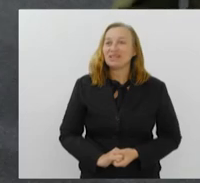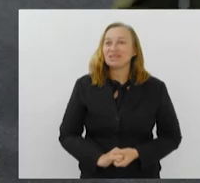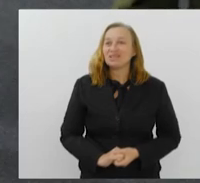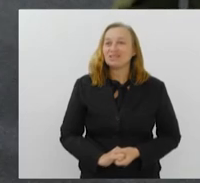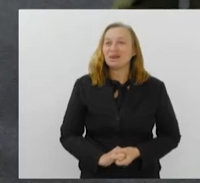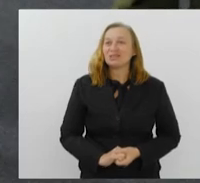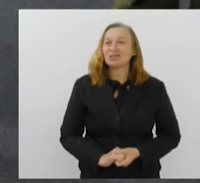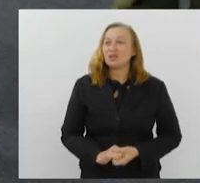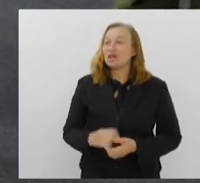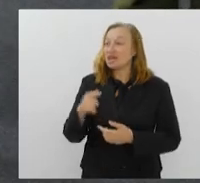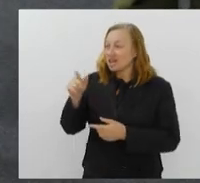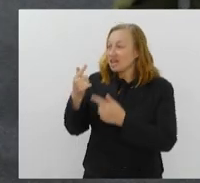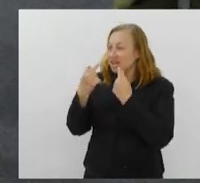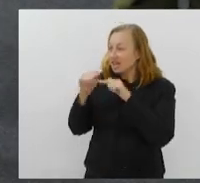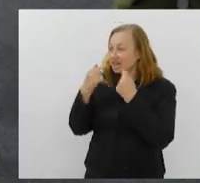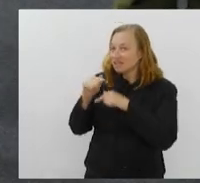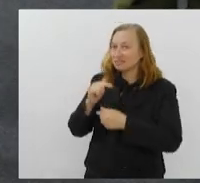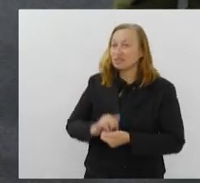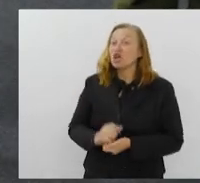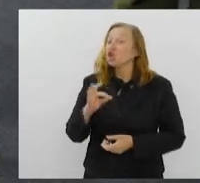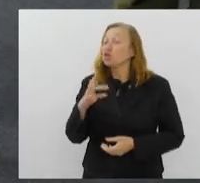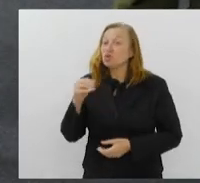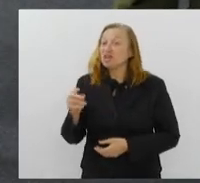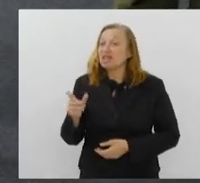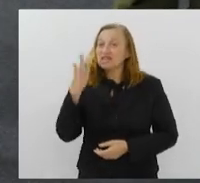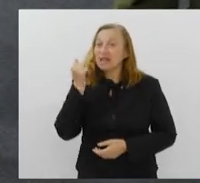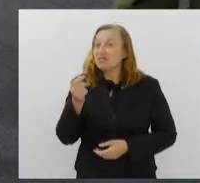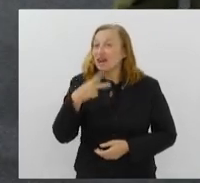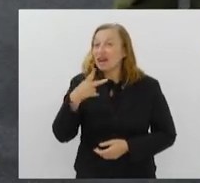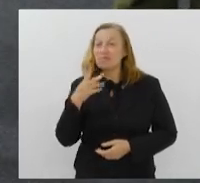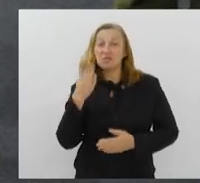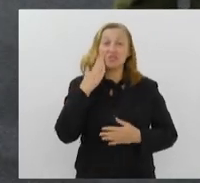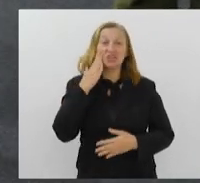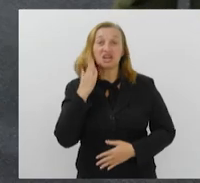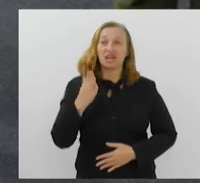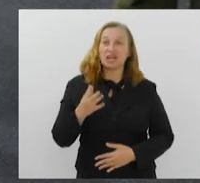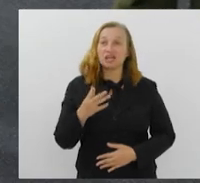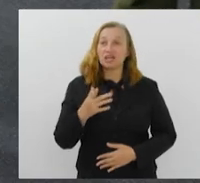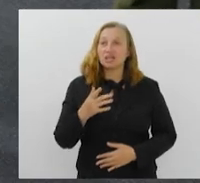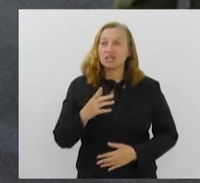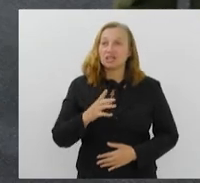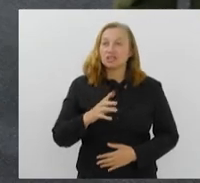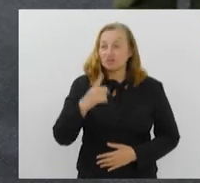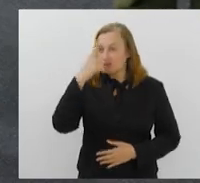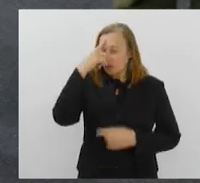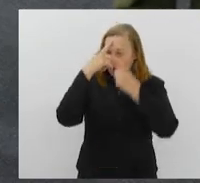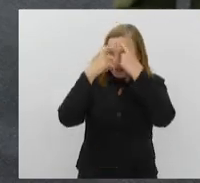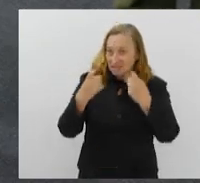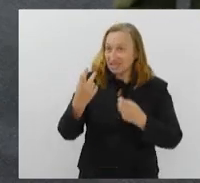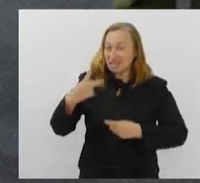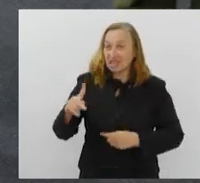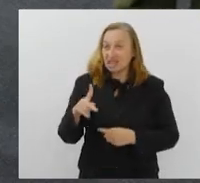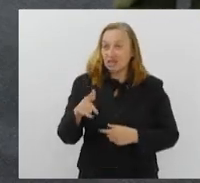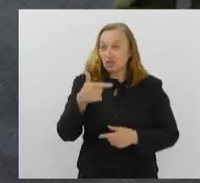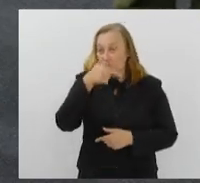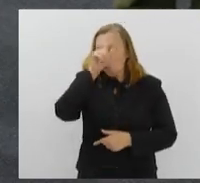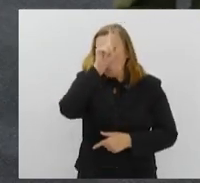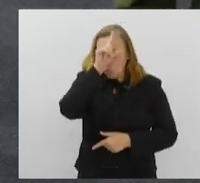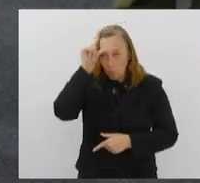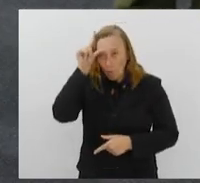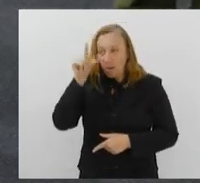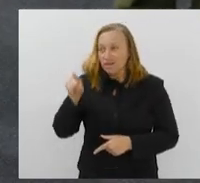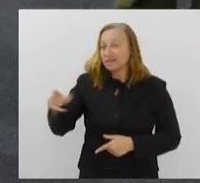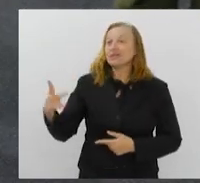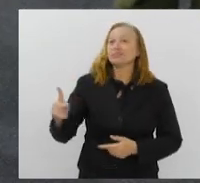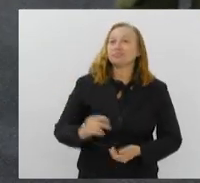sabe fazer aqui nesse microfone é mostrar essa cara dele agressiva e vazia de conteúdo. Primeiro, ele mostrou que eu tenho